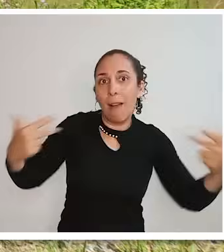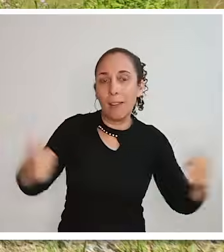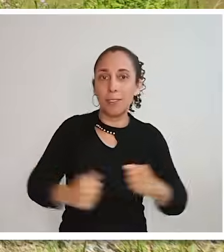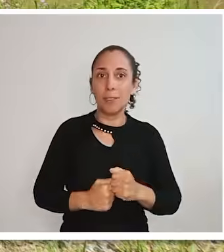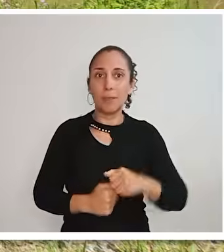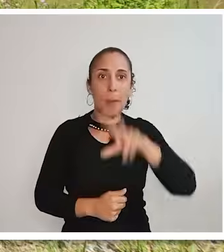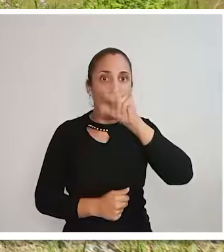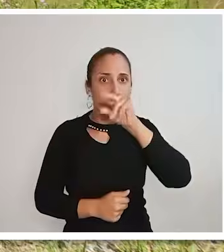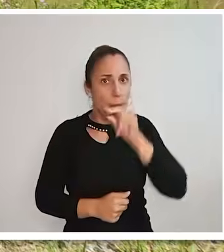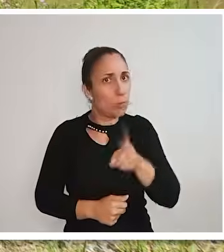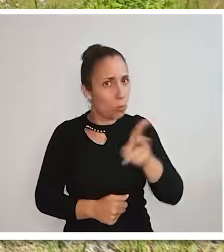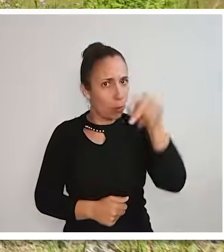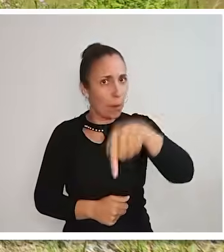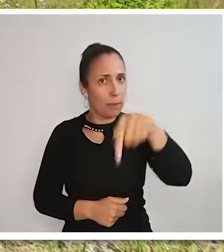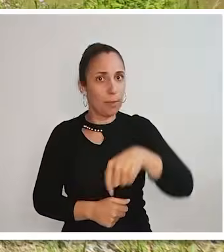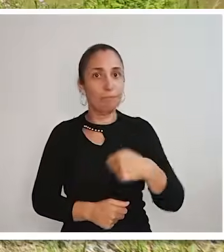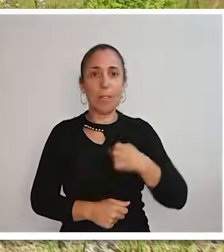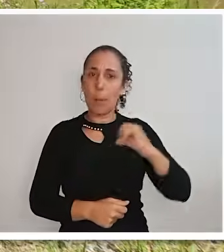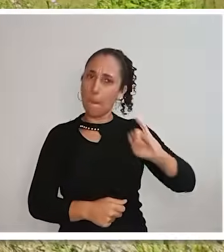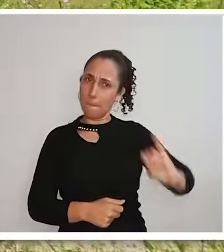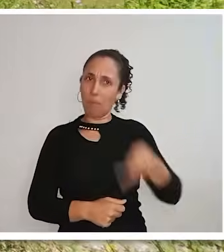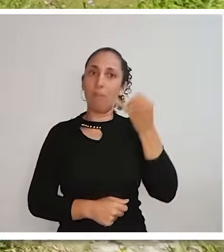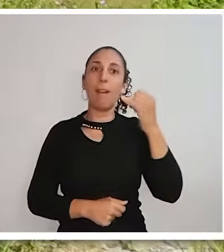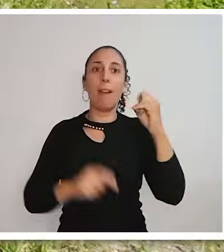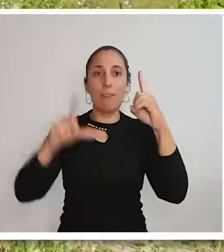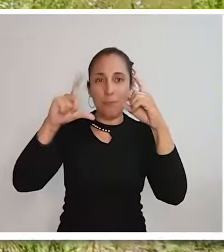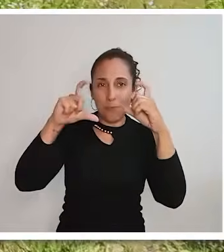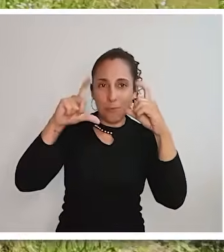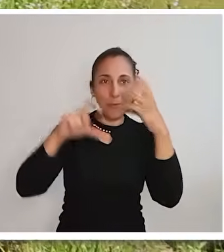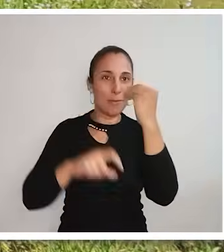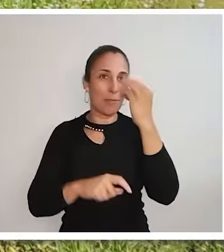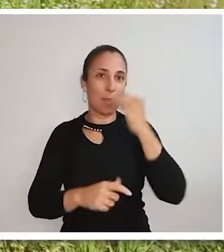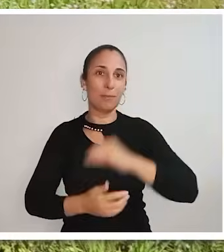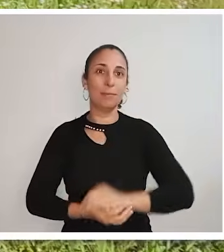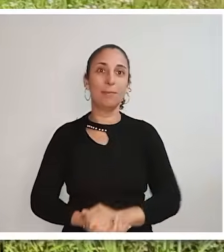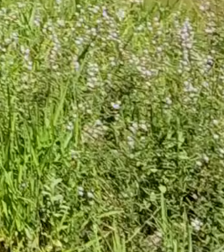aproveitar que eu estou aqui para fazer uma sessão fotográfica, né?